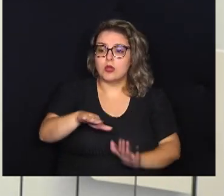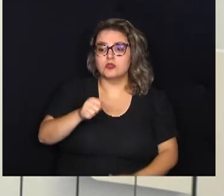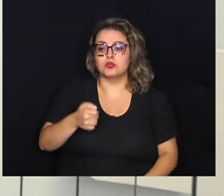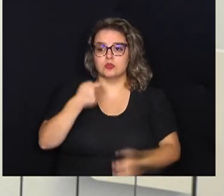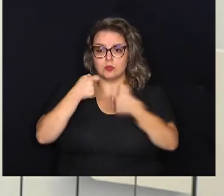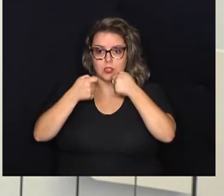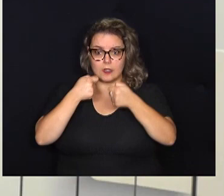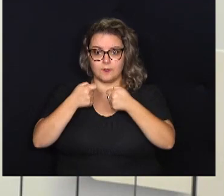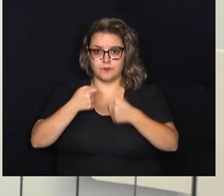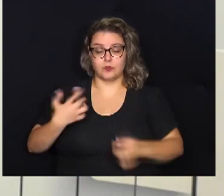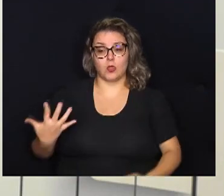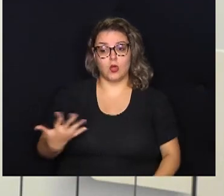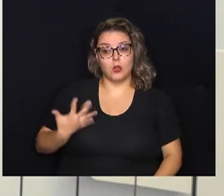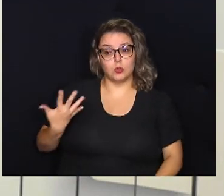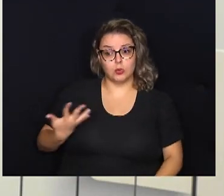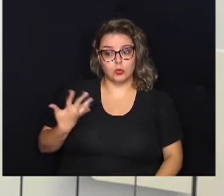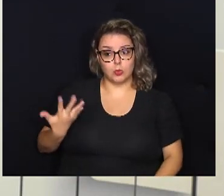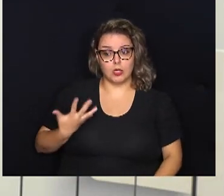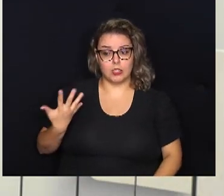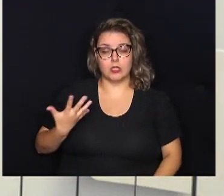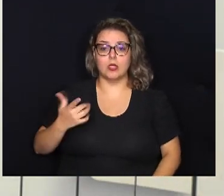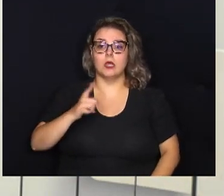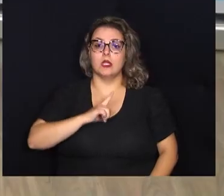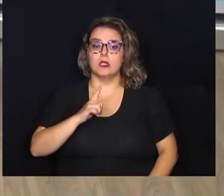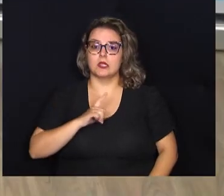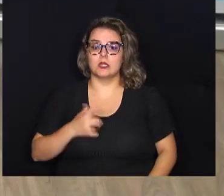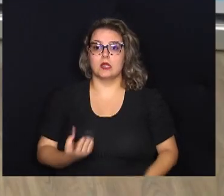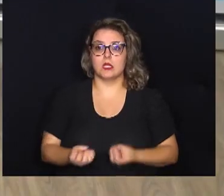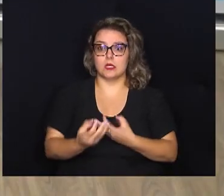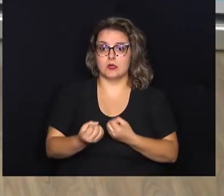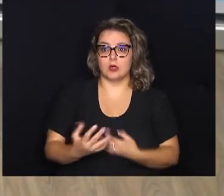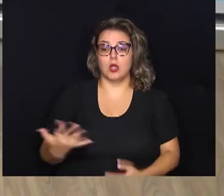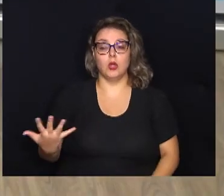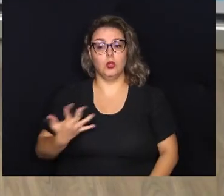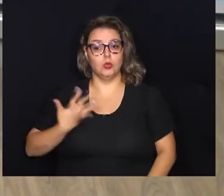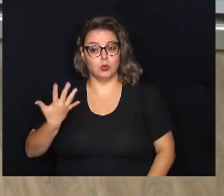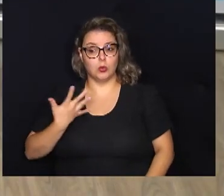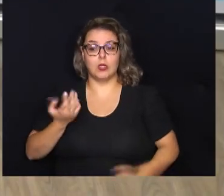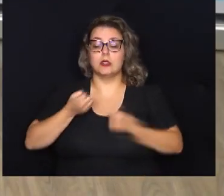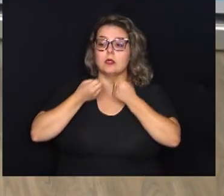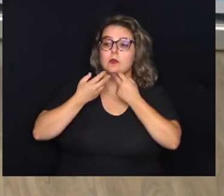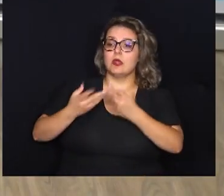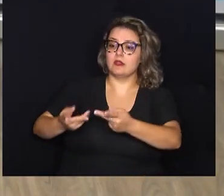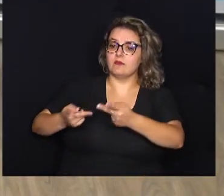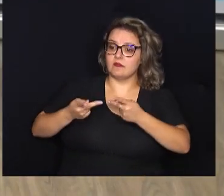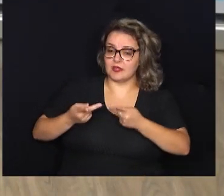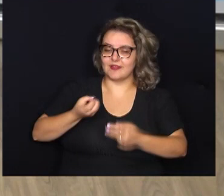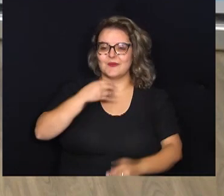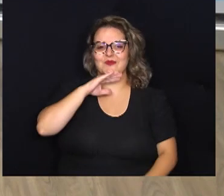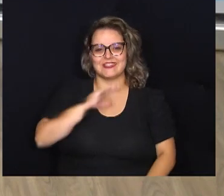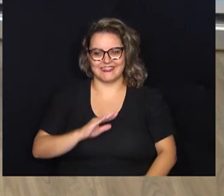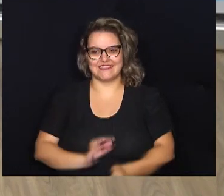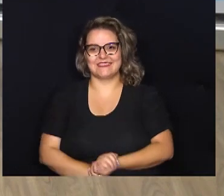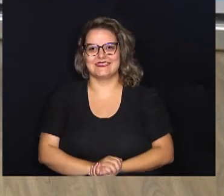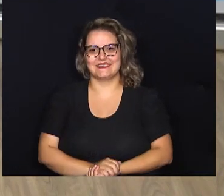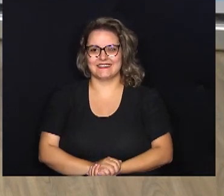repórter Luana Galiza, que tem as informações. Luana, seja bem-vinda e boa tarde.